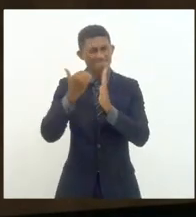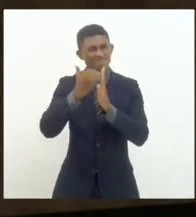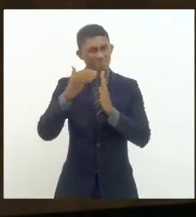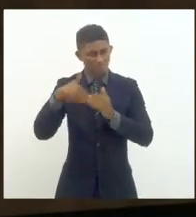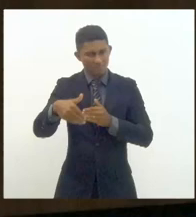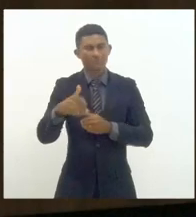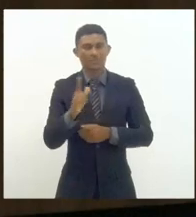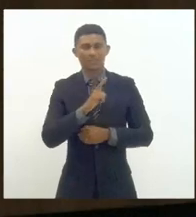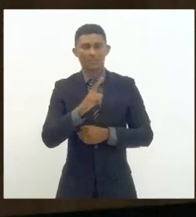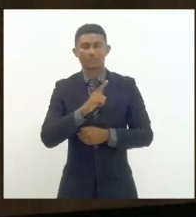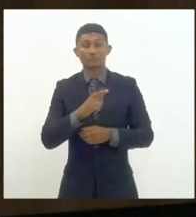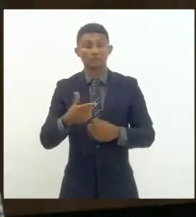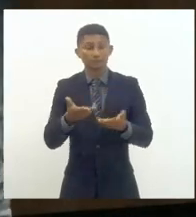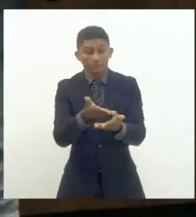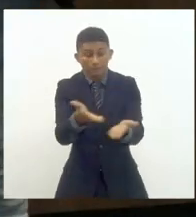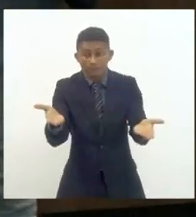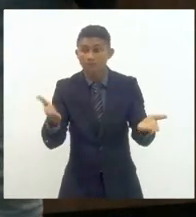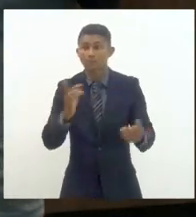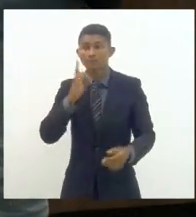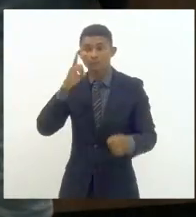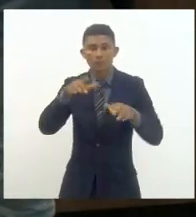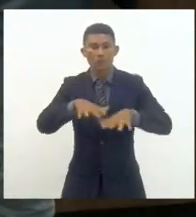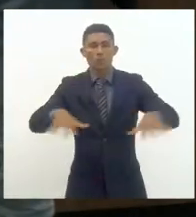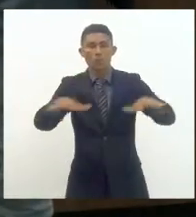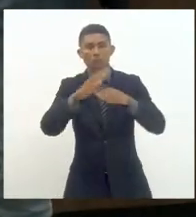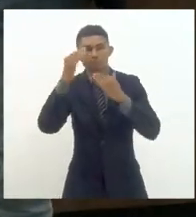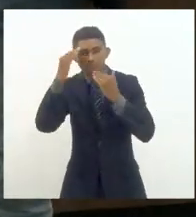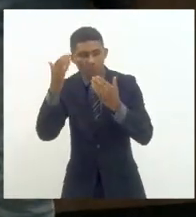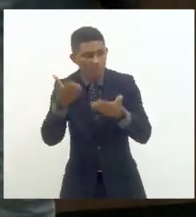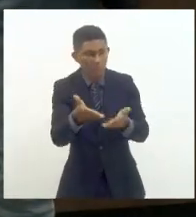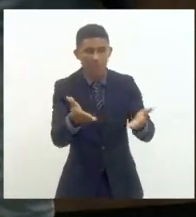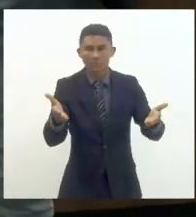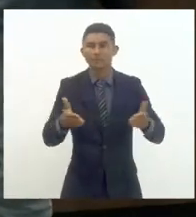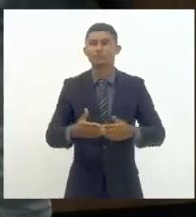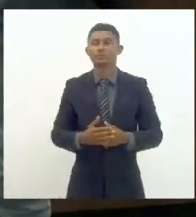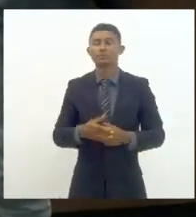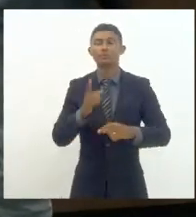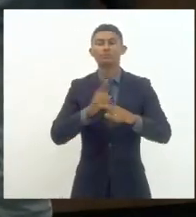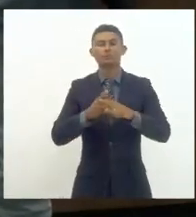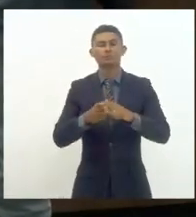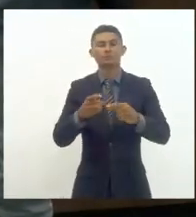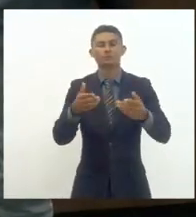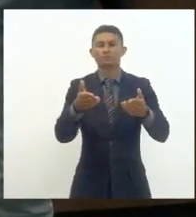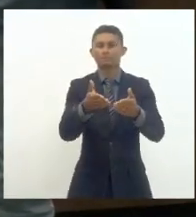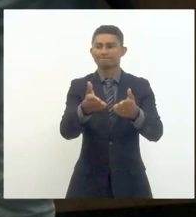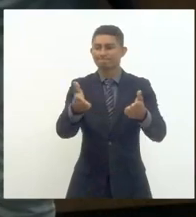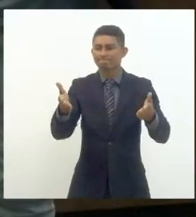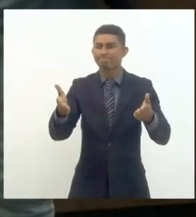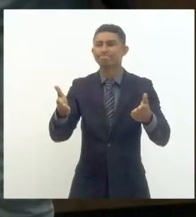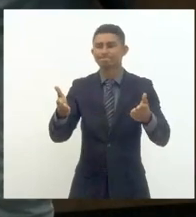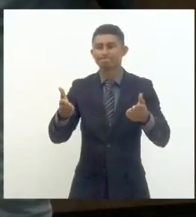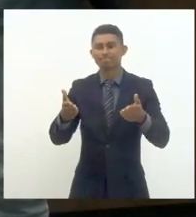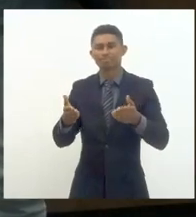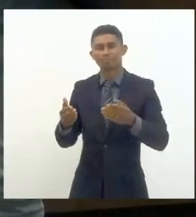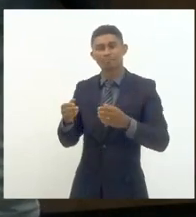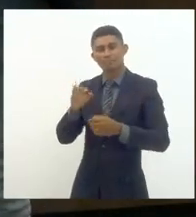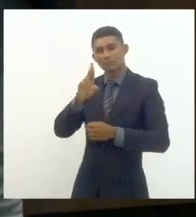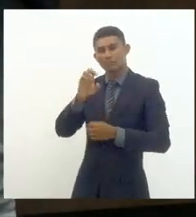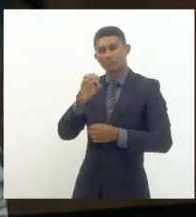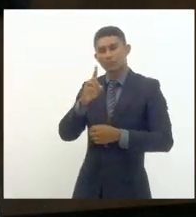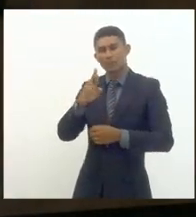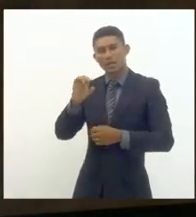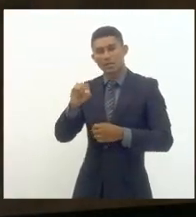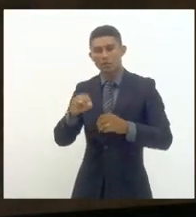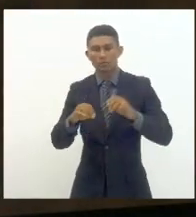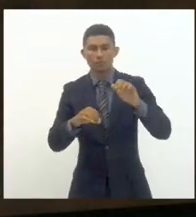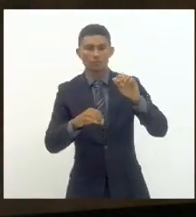Quero agradecer ao Parlamento, os meus pares, que de uma maneira muito singela lutamos, deputado Rodrigo Amorim,